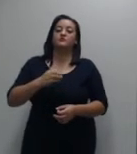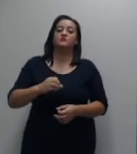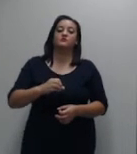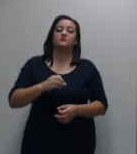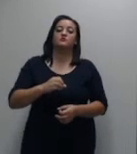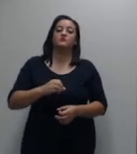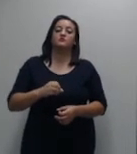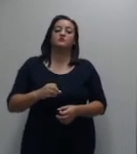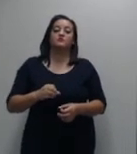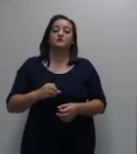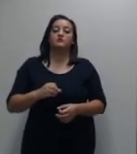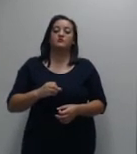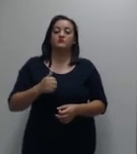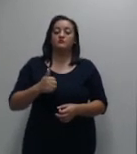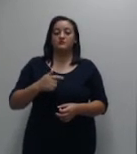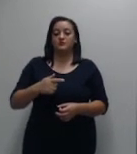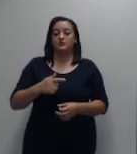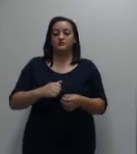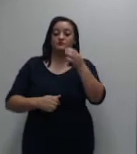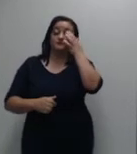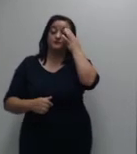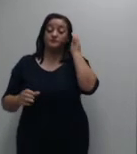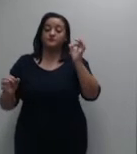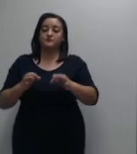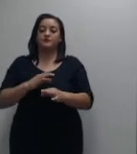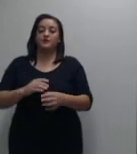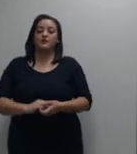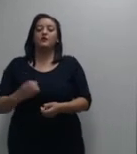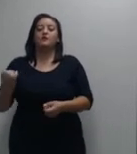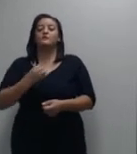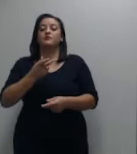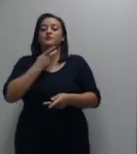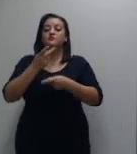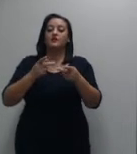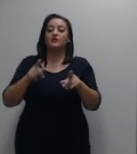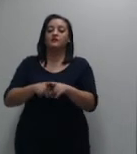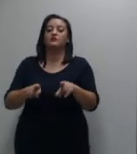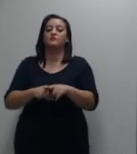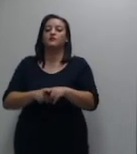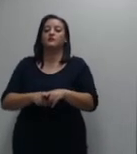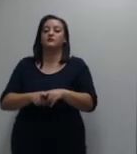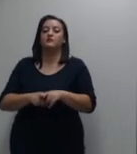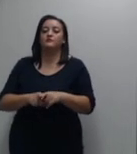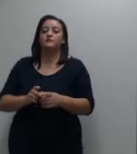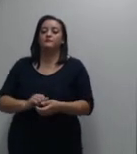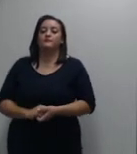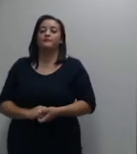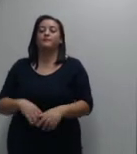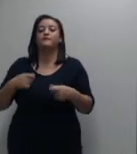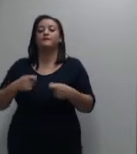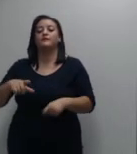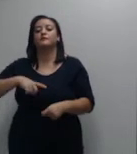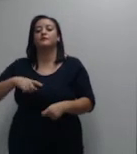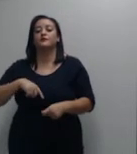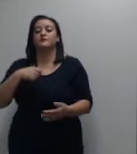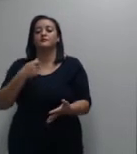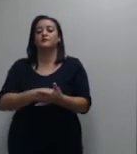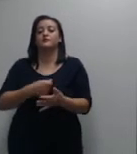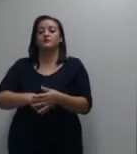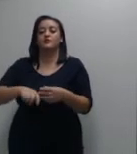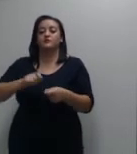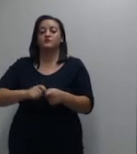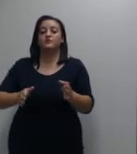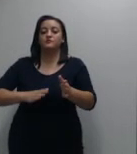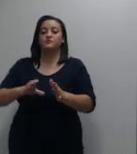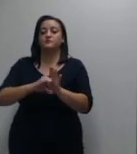2017 por fim cabe mencionar Ainda que os embargos relação tenham sido aposto durante a vigência